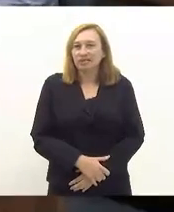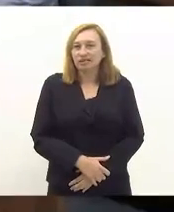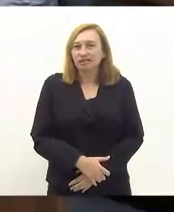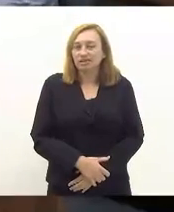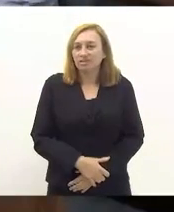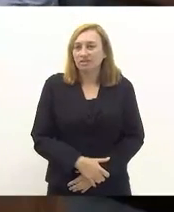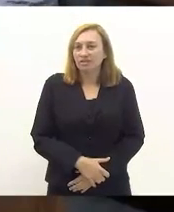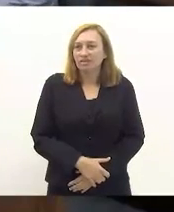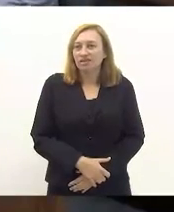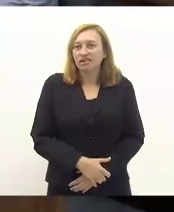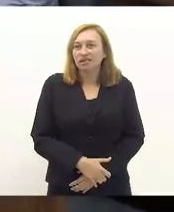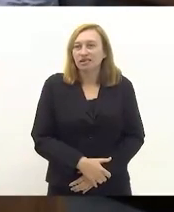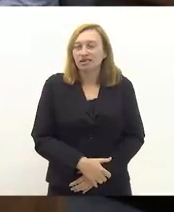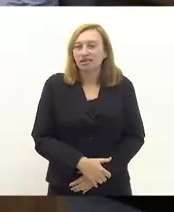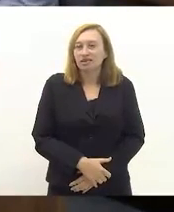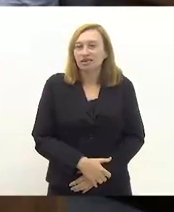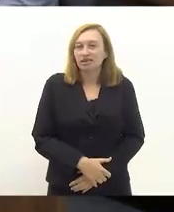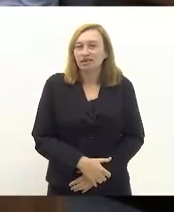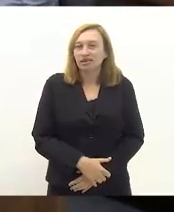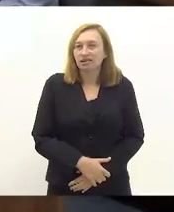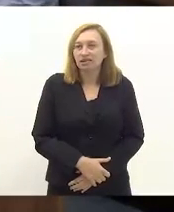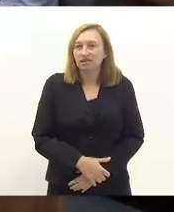E aí